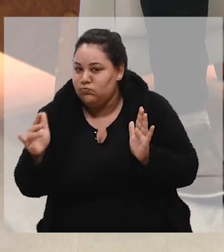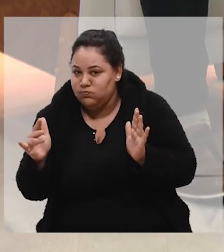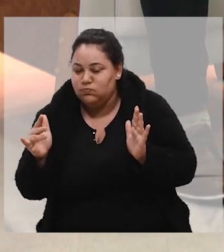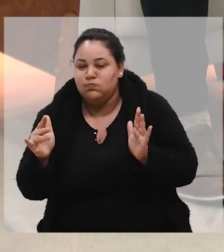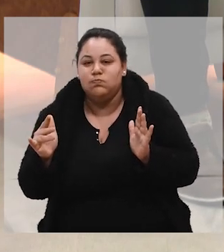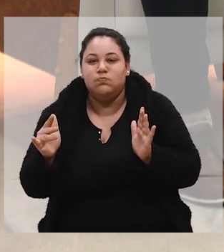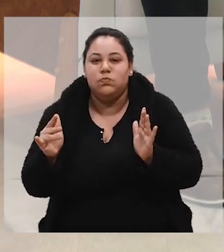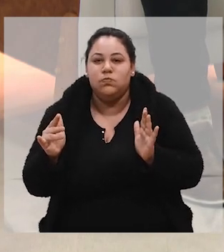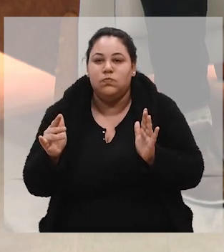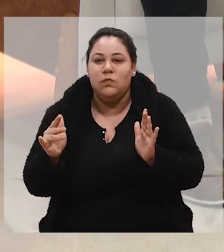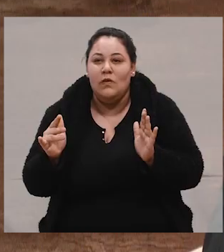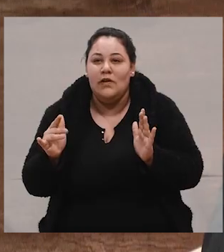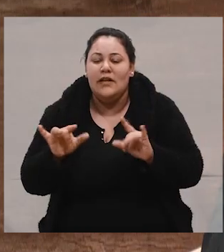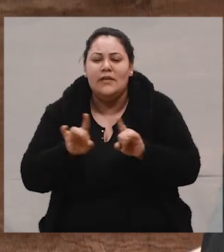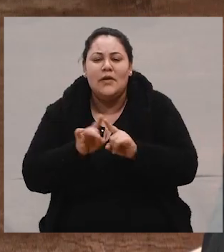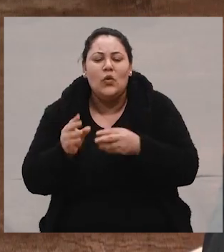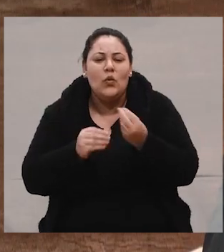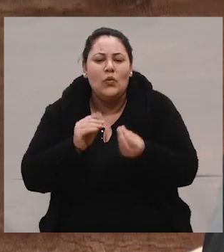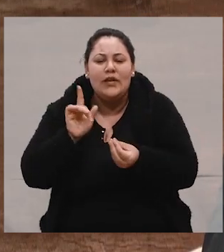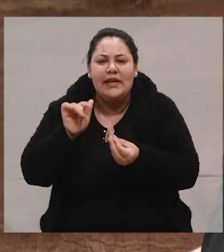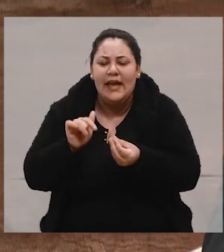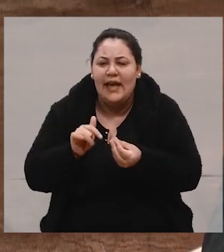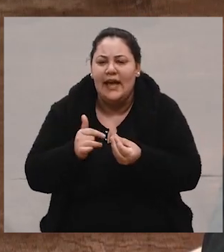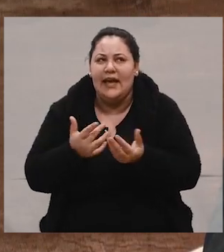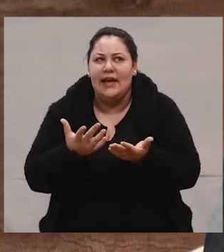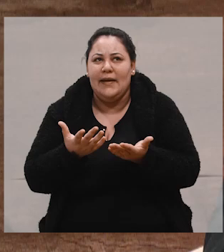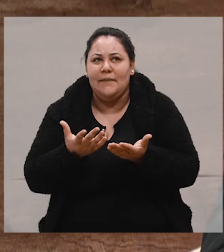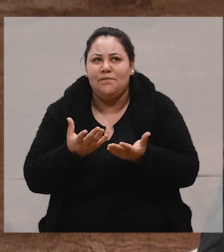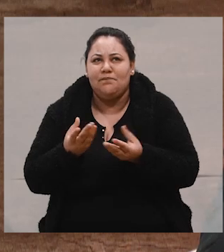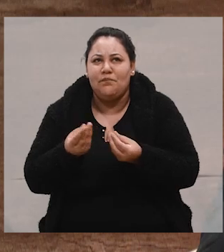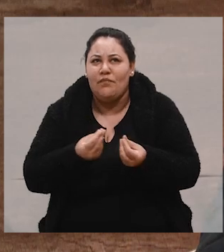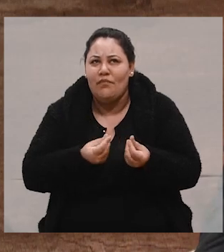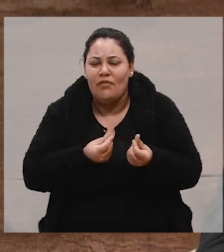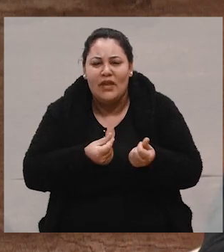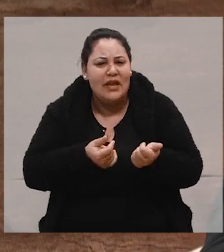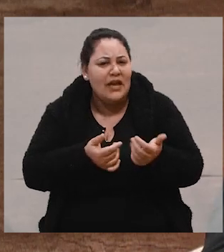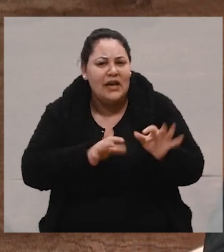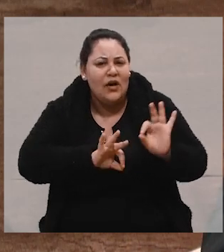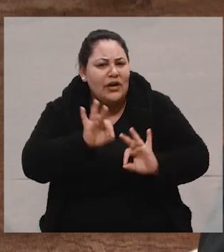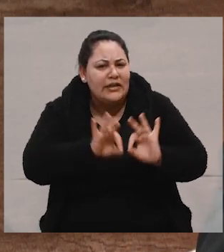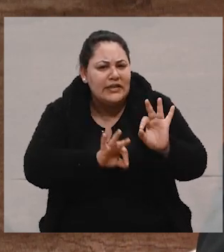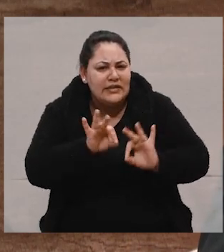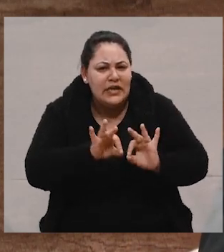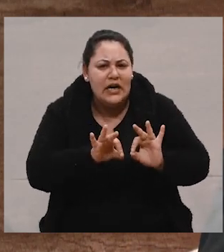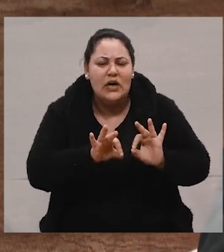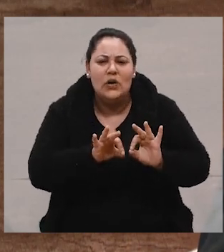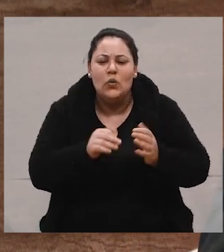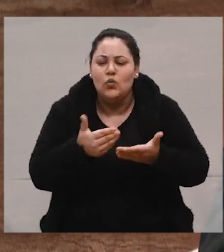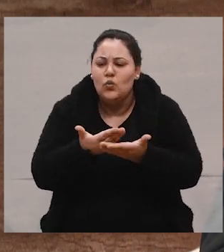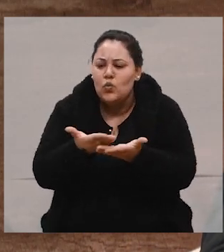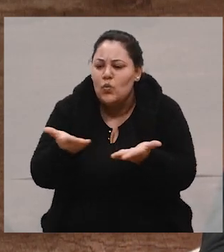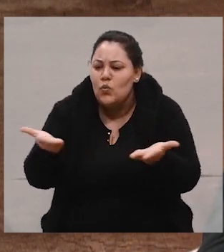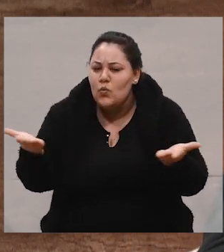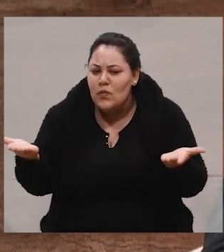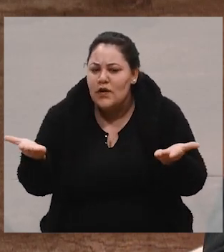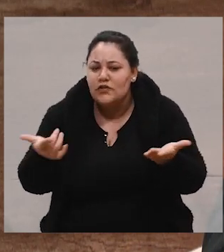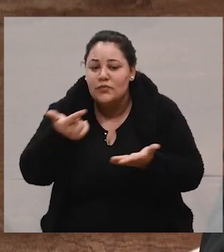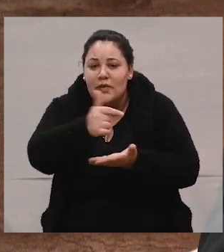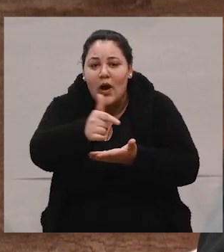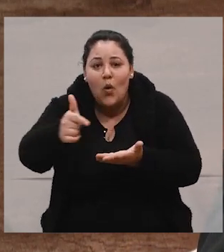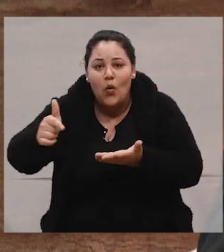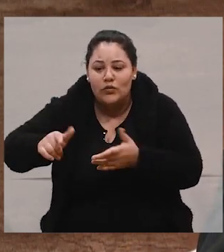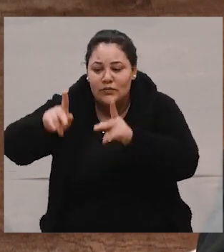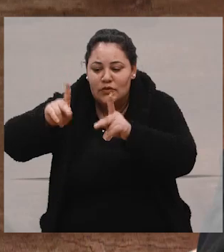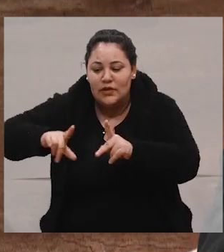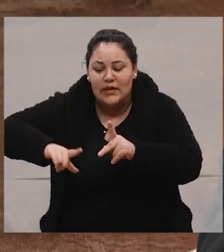queria te ouvir. Como é que foi também esse processo no sentido de preparar o ambiente para outras pessoas